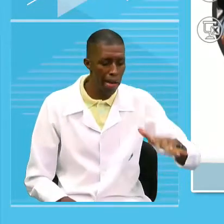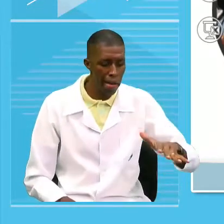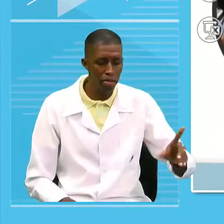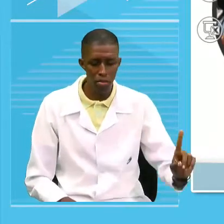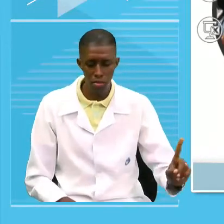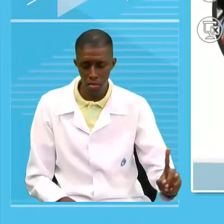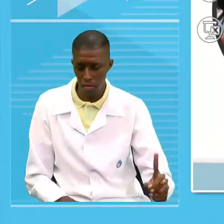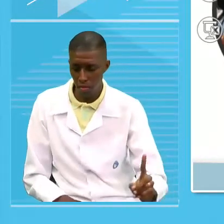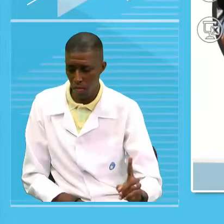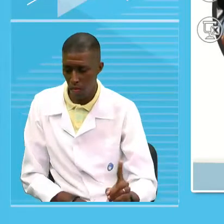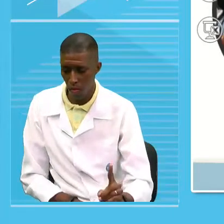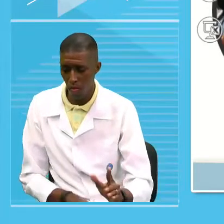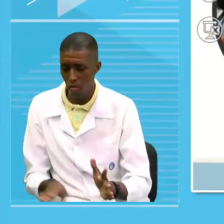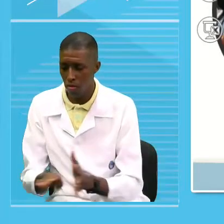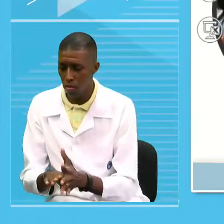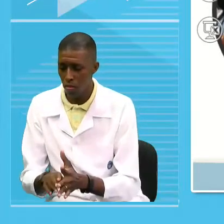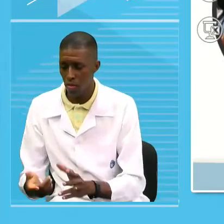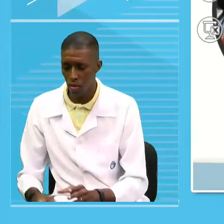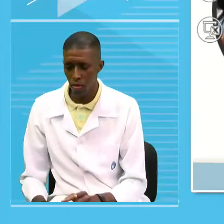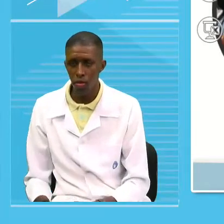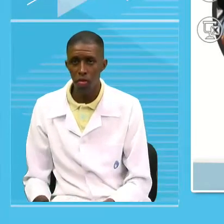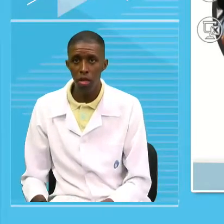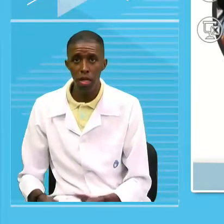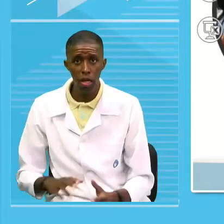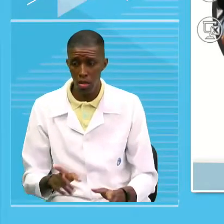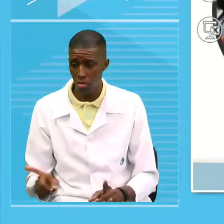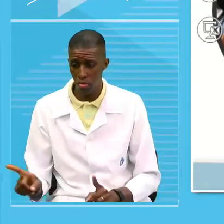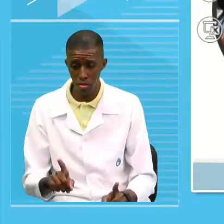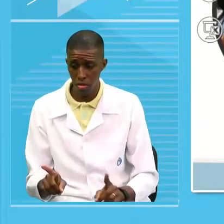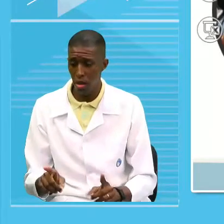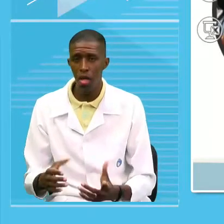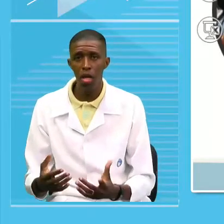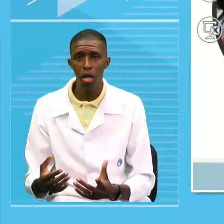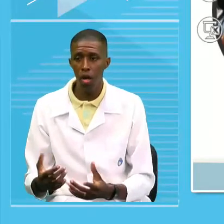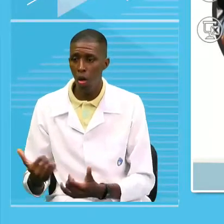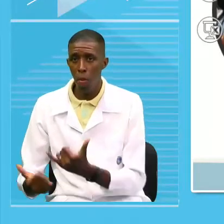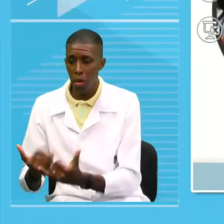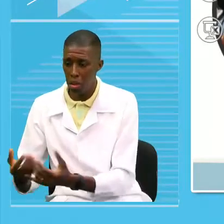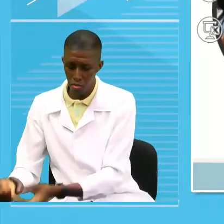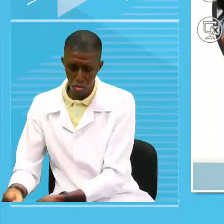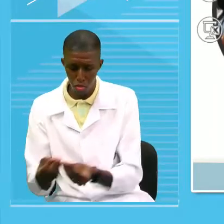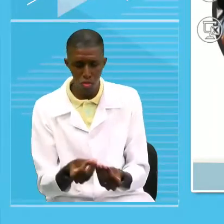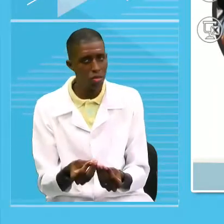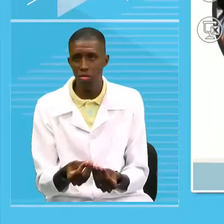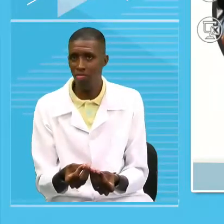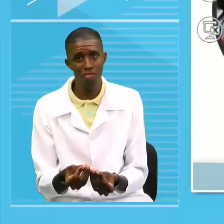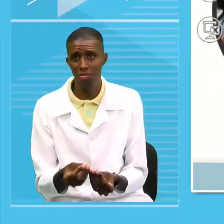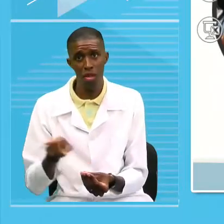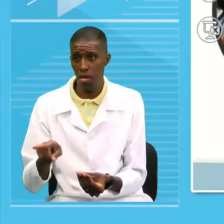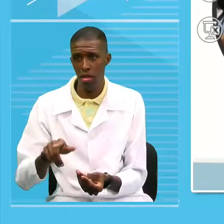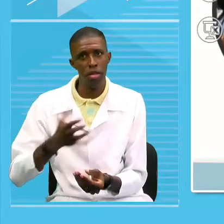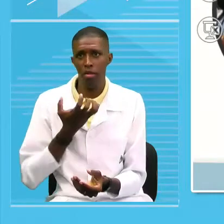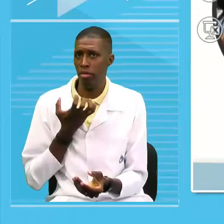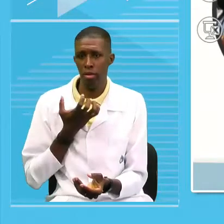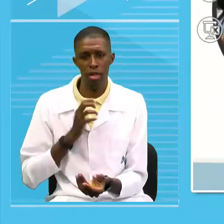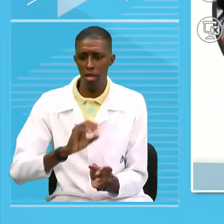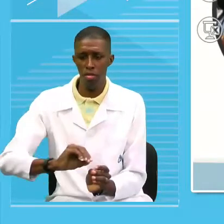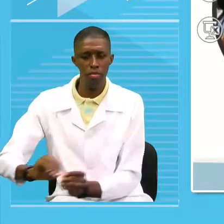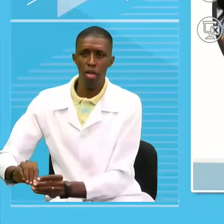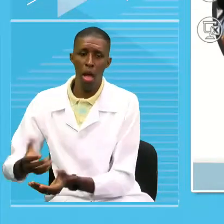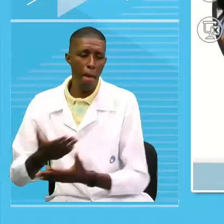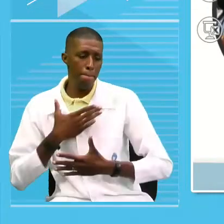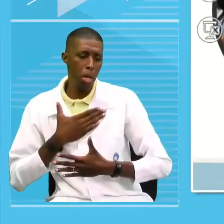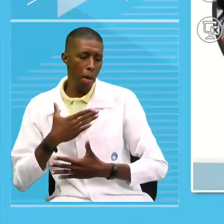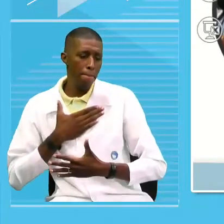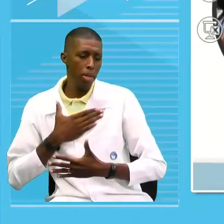os meus brinquedos né então é muita ideia da Posse porque ela entende que aquilo ali é que tem proteção